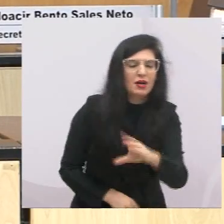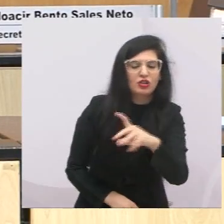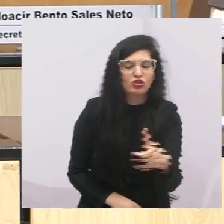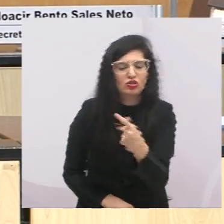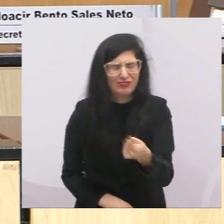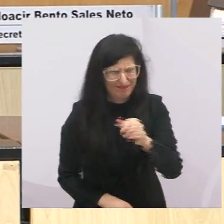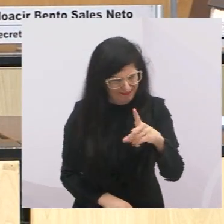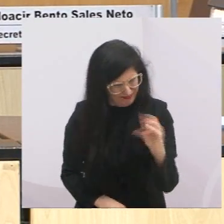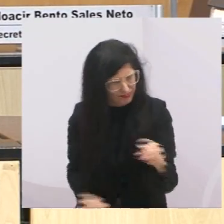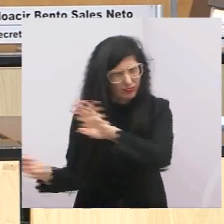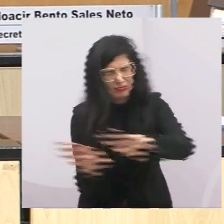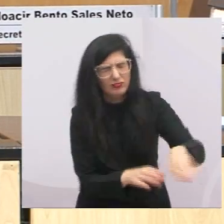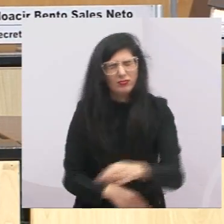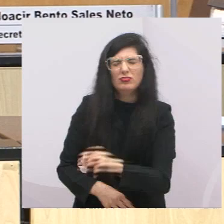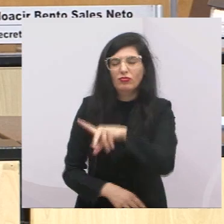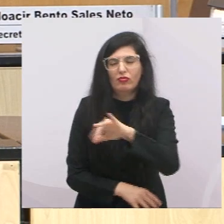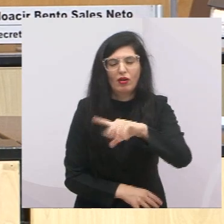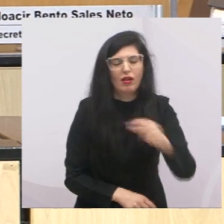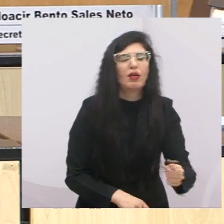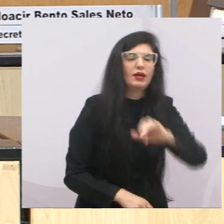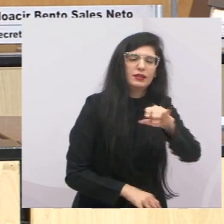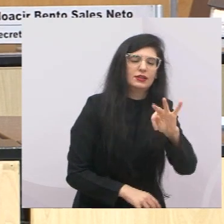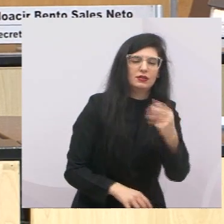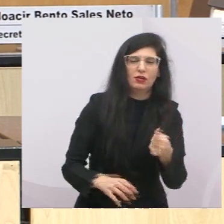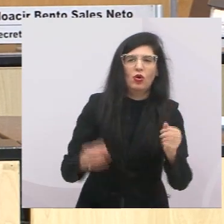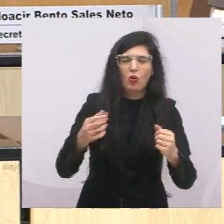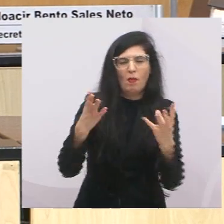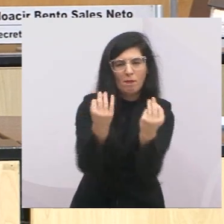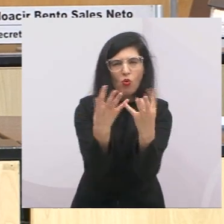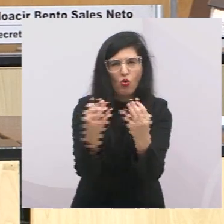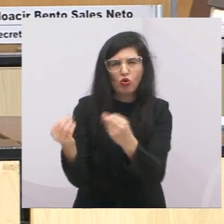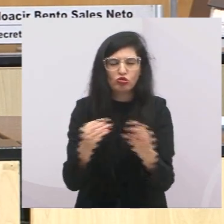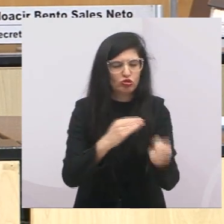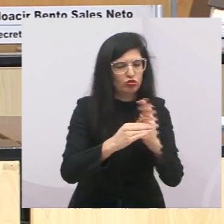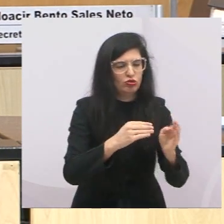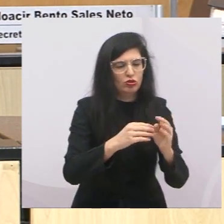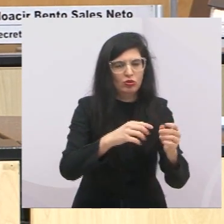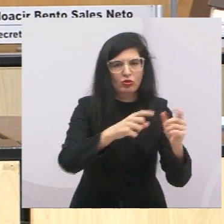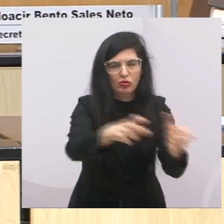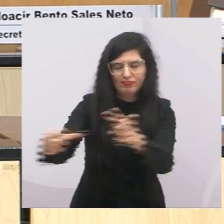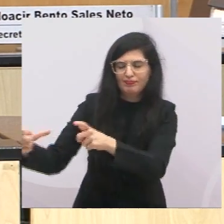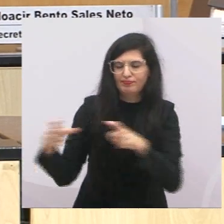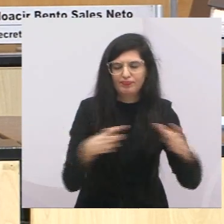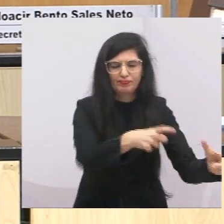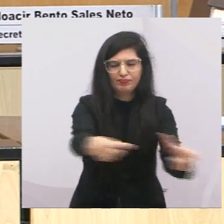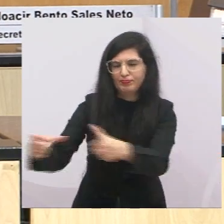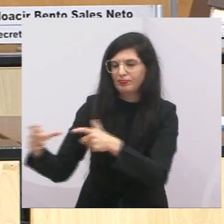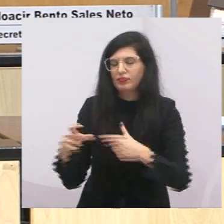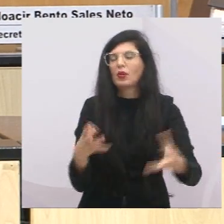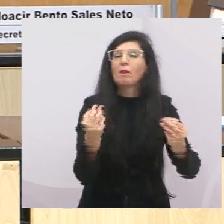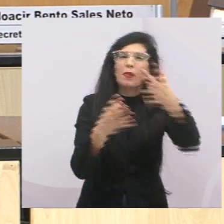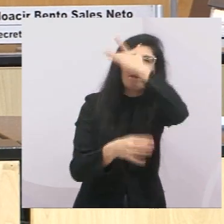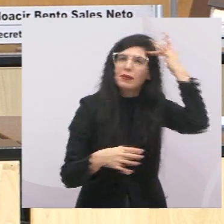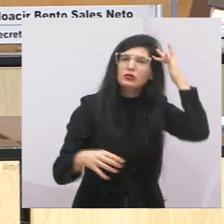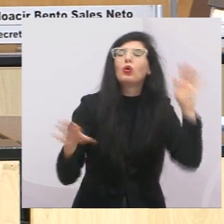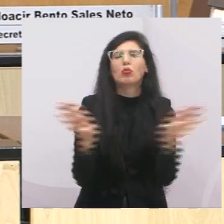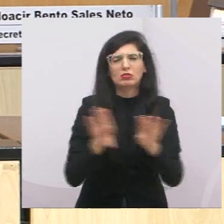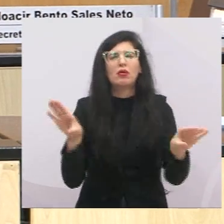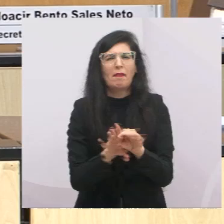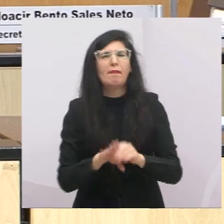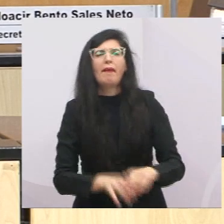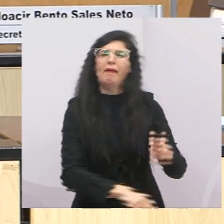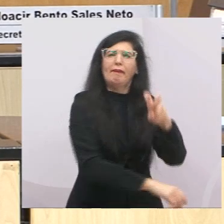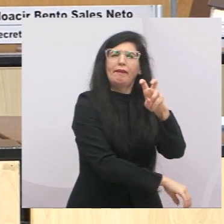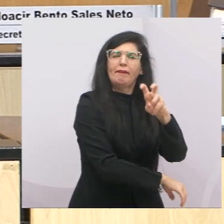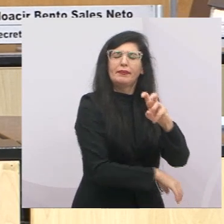e Viraíta 1 e 2, as famílias têm filhos matriculados no EMEI, EMF, ensino médio, a maioria delas extensão de antigos